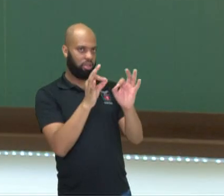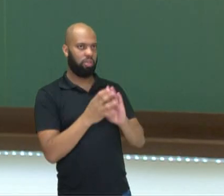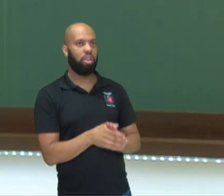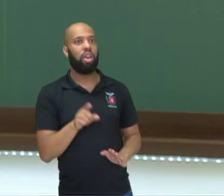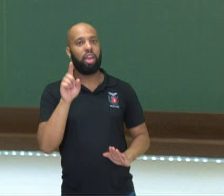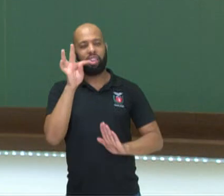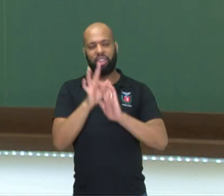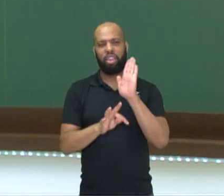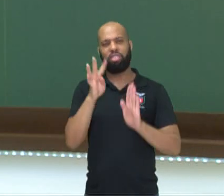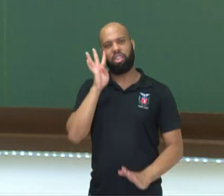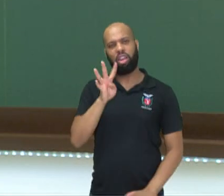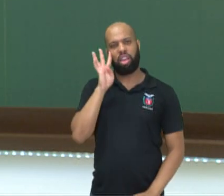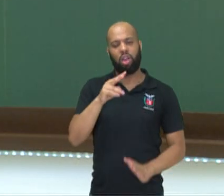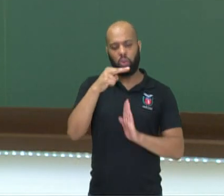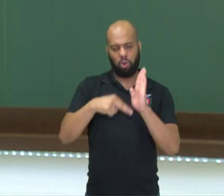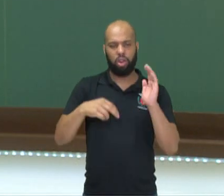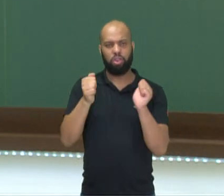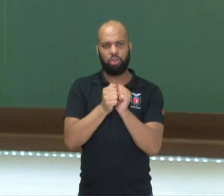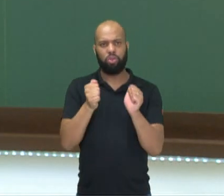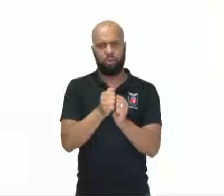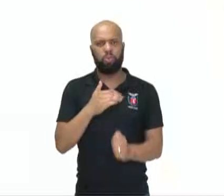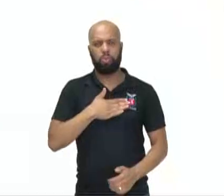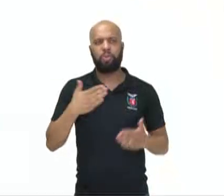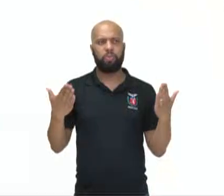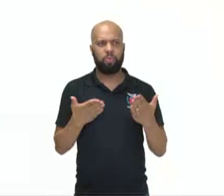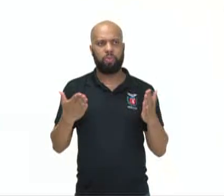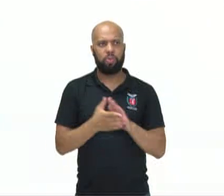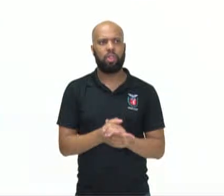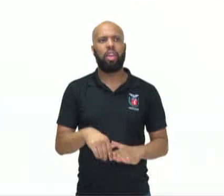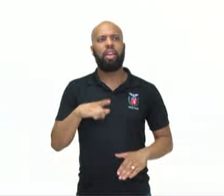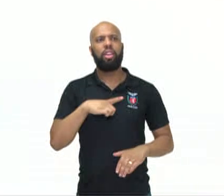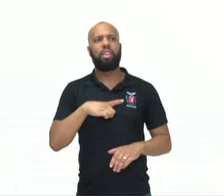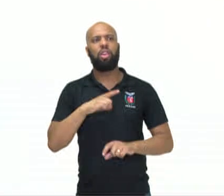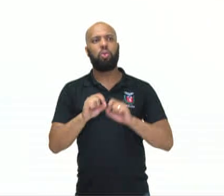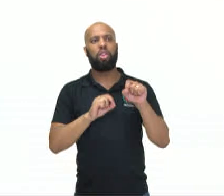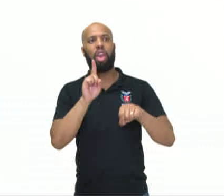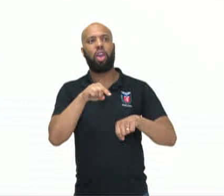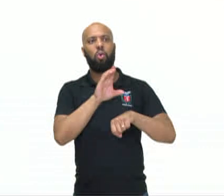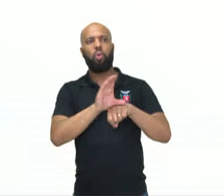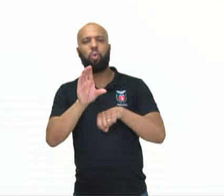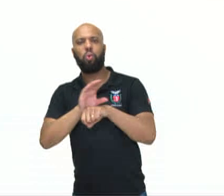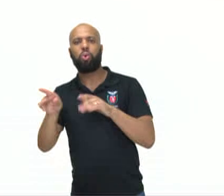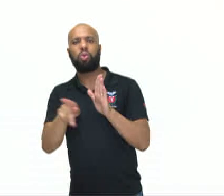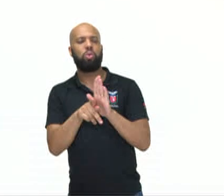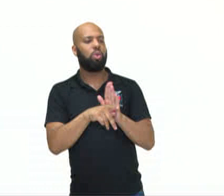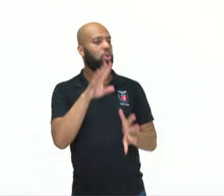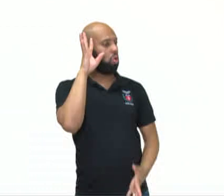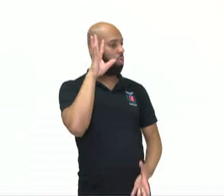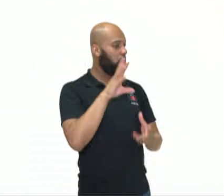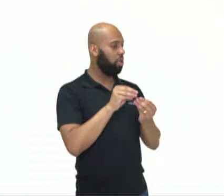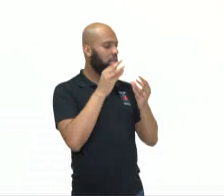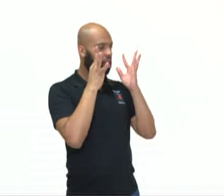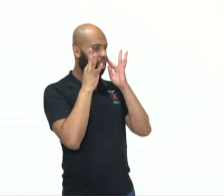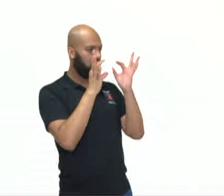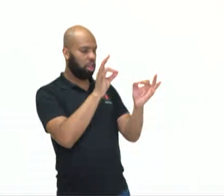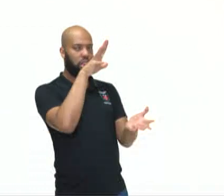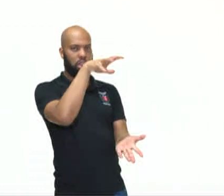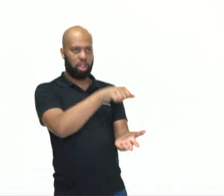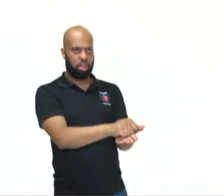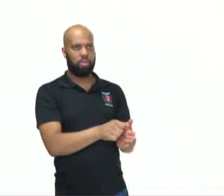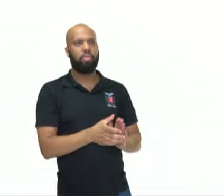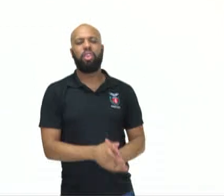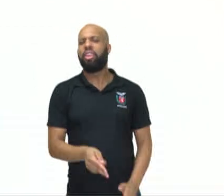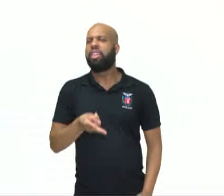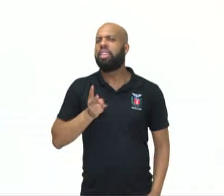legal, quero que vocês leiam juntos comigo aí. Então, curso de escutatória, matricule-se já.